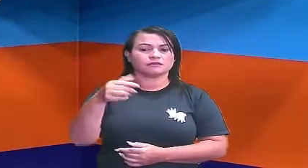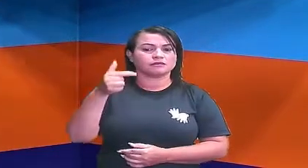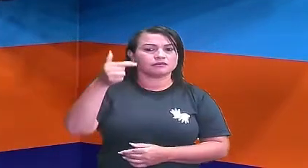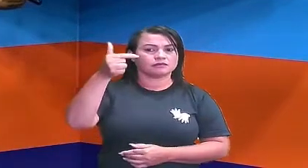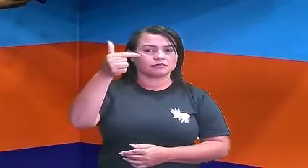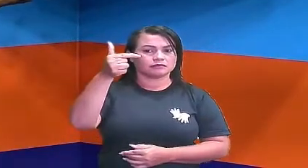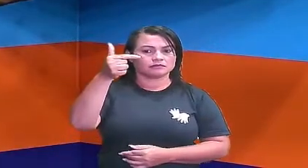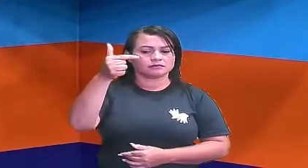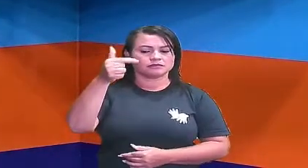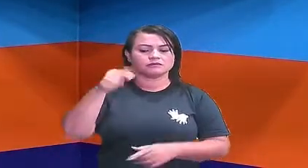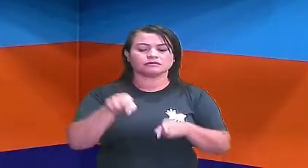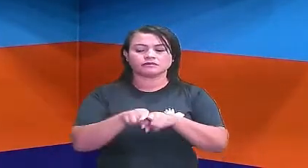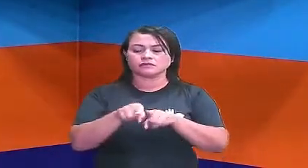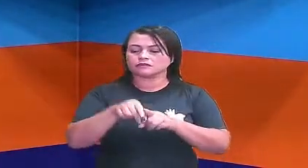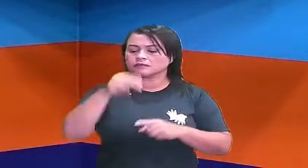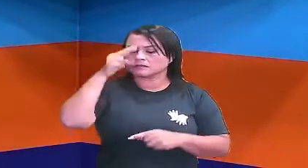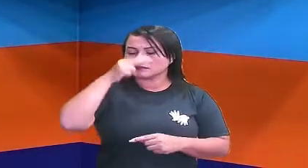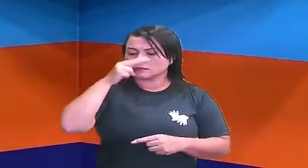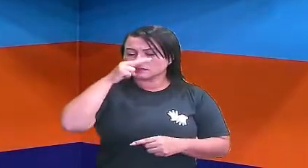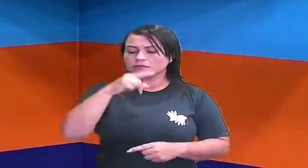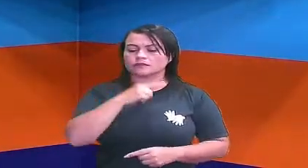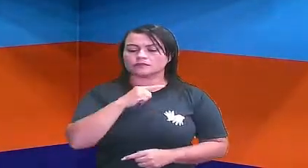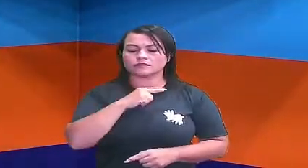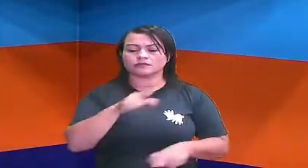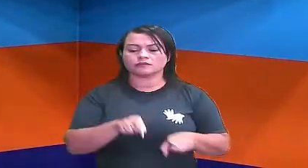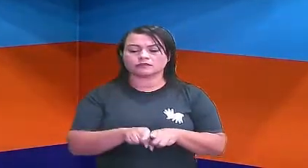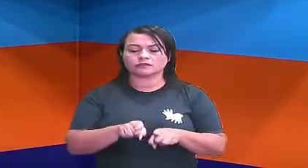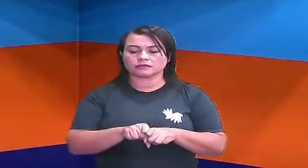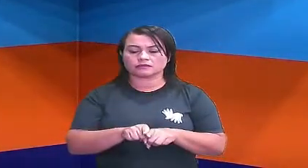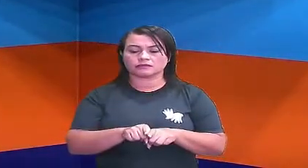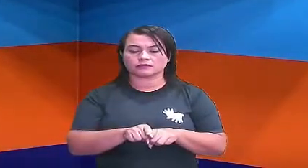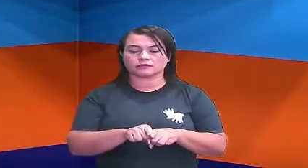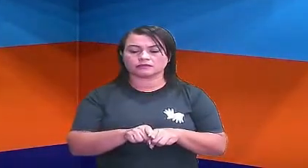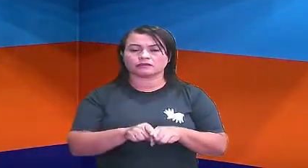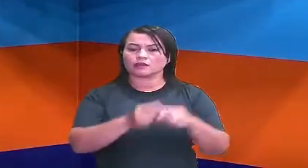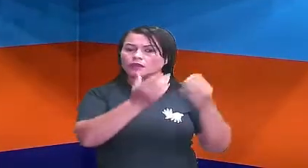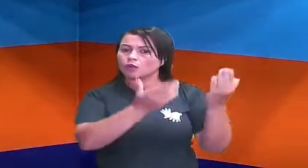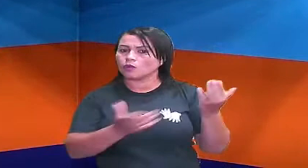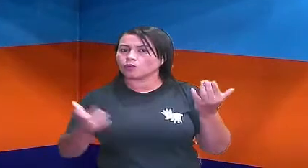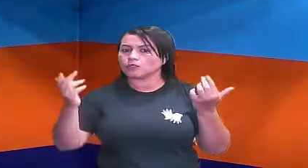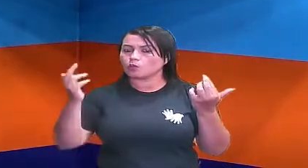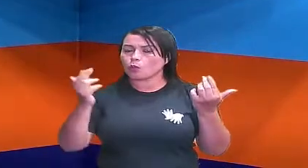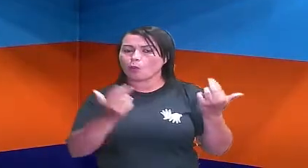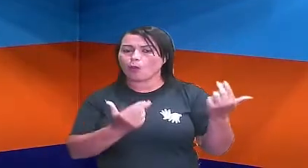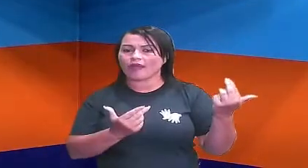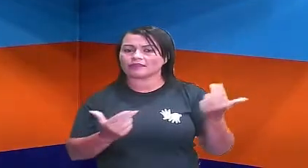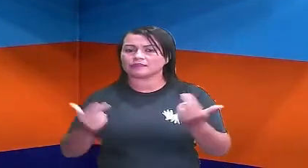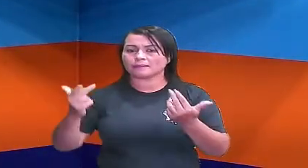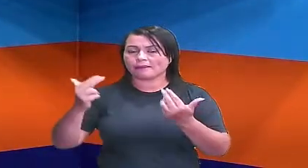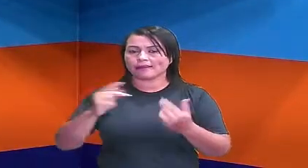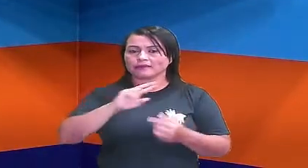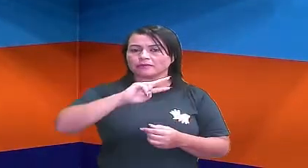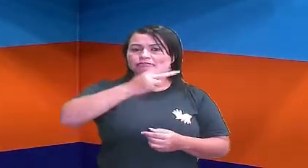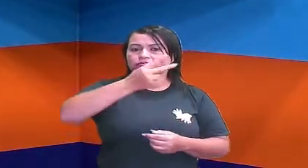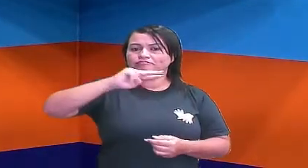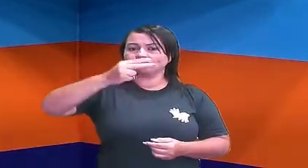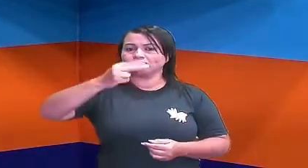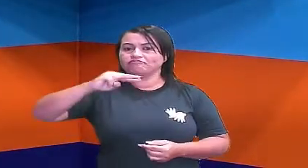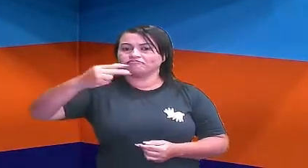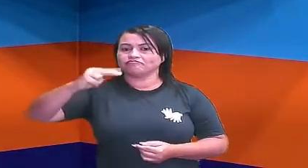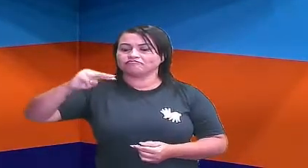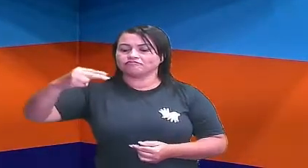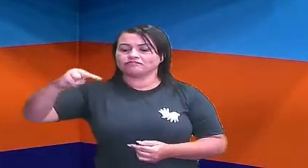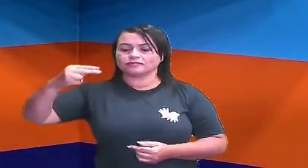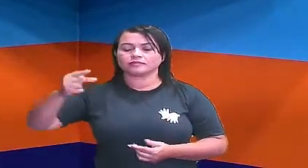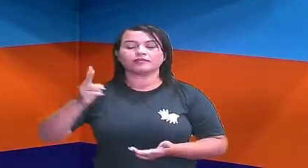quadrado. A mesma coisa eu vou ter nessa representação. Múltiplos e submúltiplos do metro quadrado.